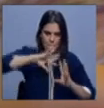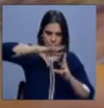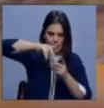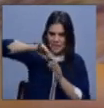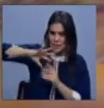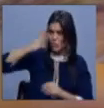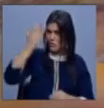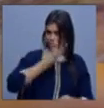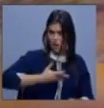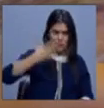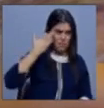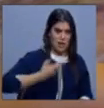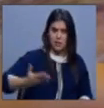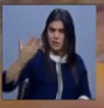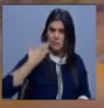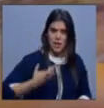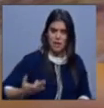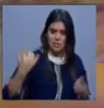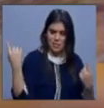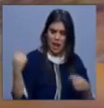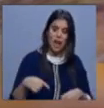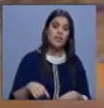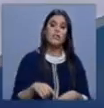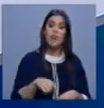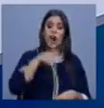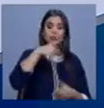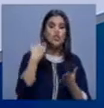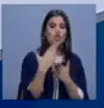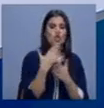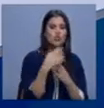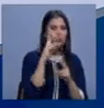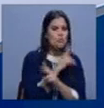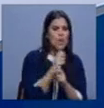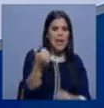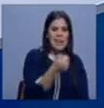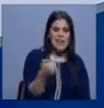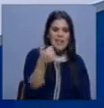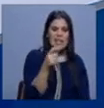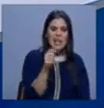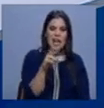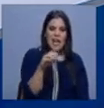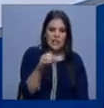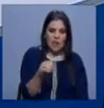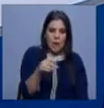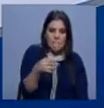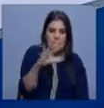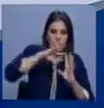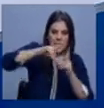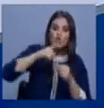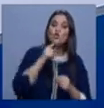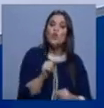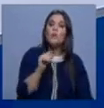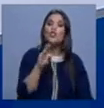semanas, os astrónomos descobriram um tipo de exoplanetas que se tornou cada vez mais vulgar, que é os chamados Júpiteres quentes. Ou